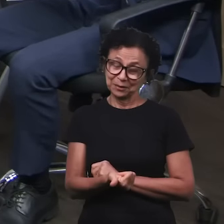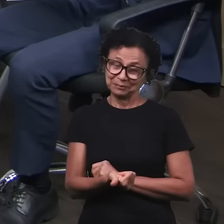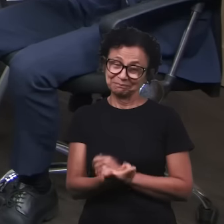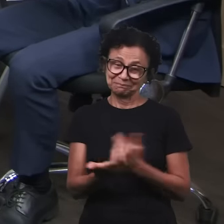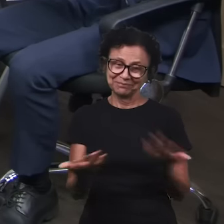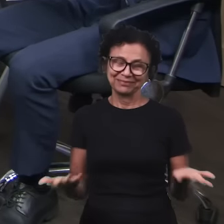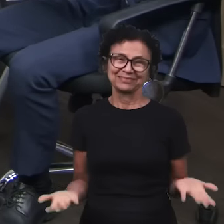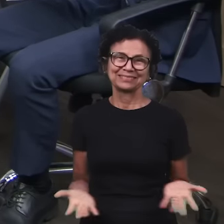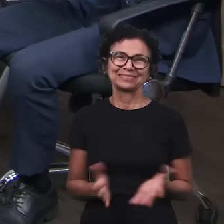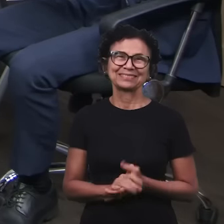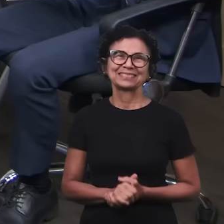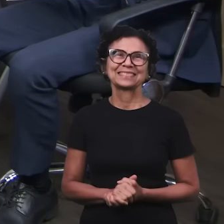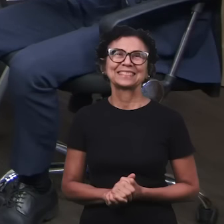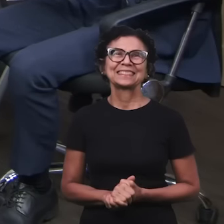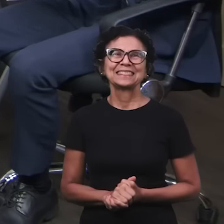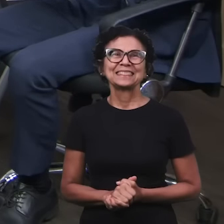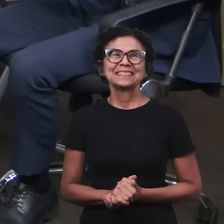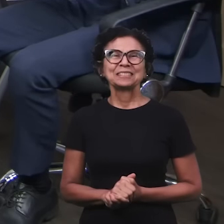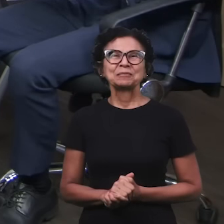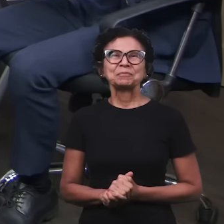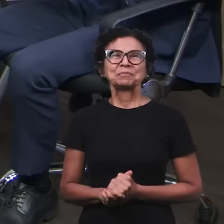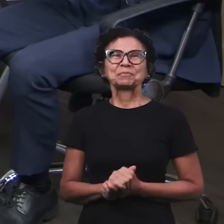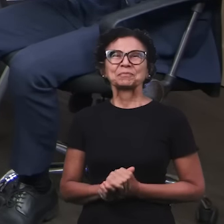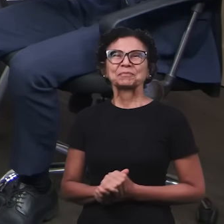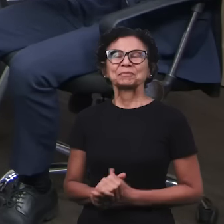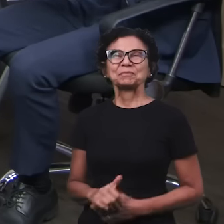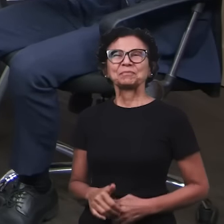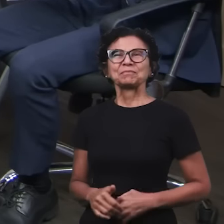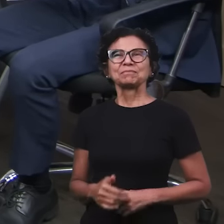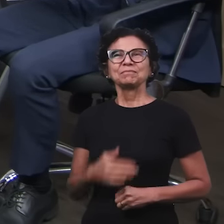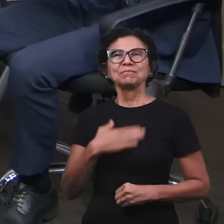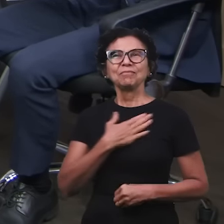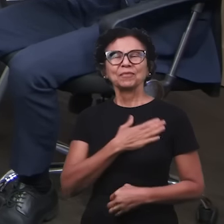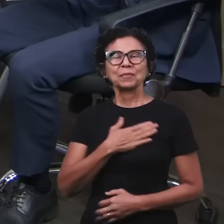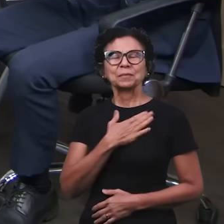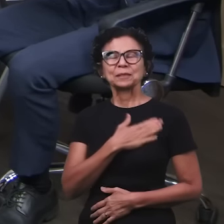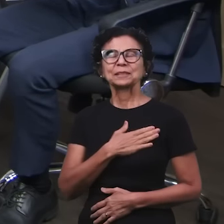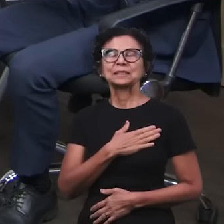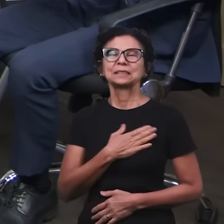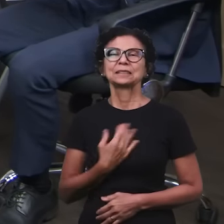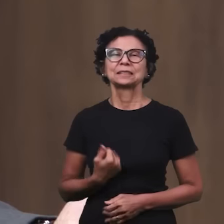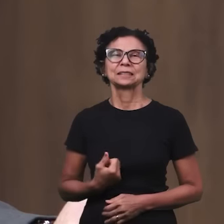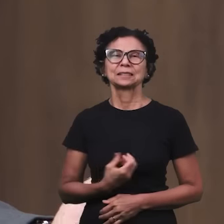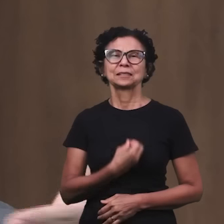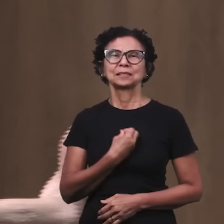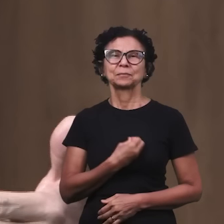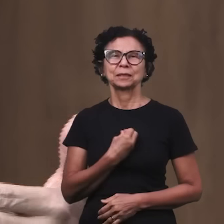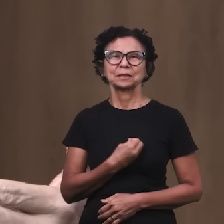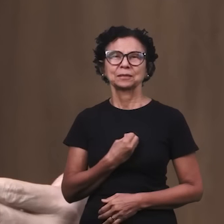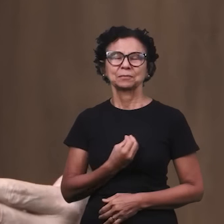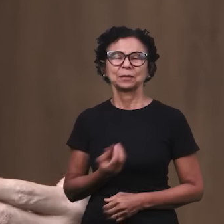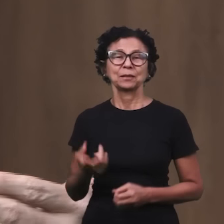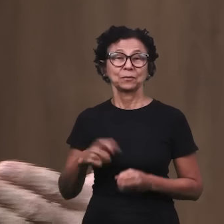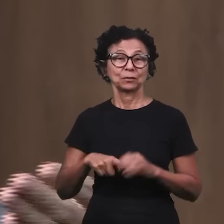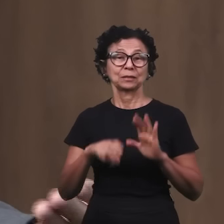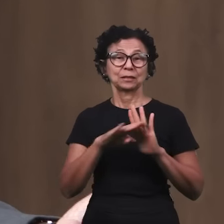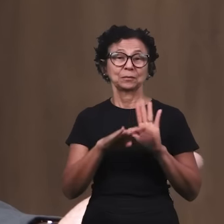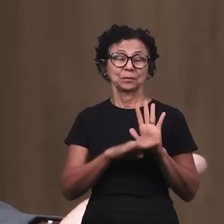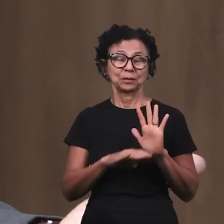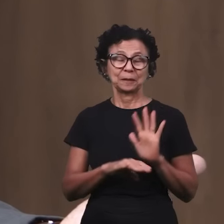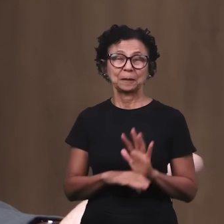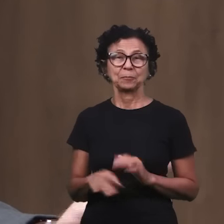Mas para mim uma felicidade voltar aqui ao programa e compartilhar com os jovens de